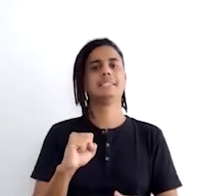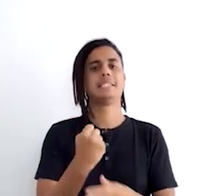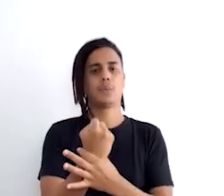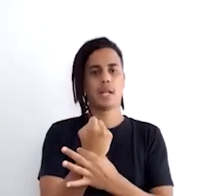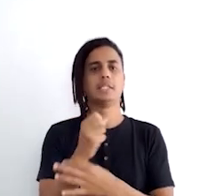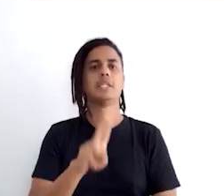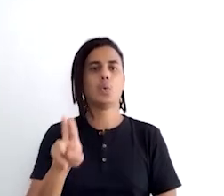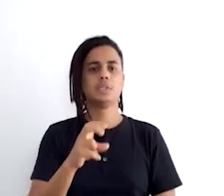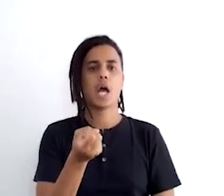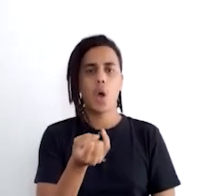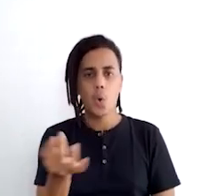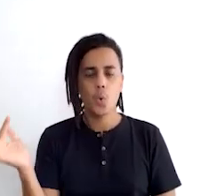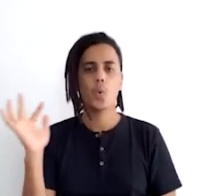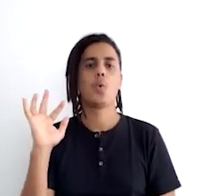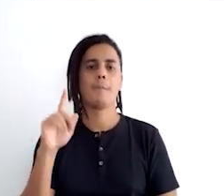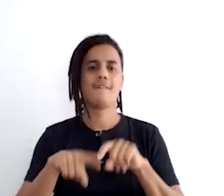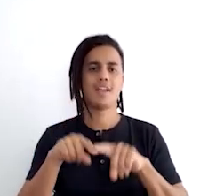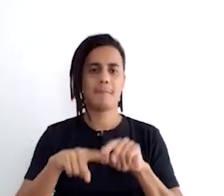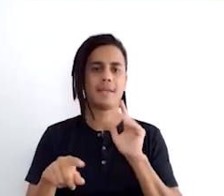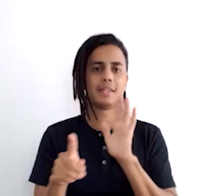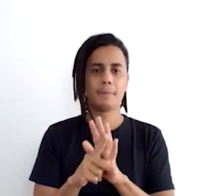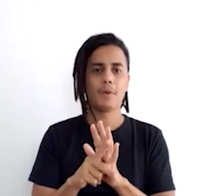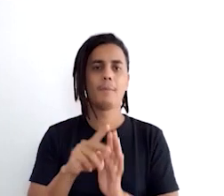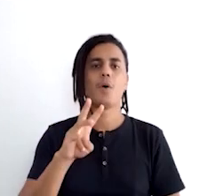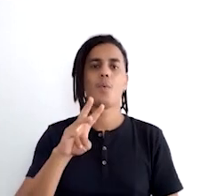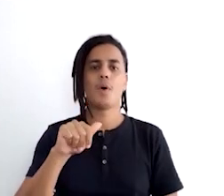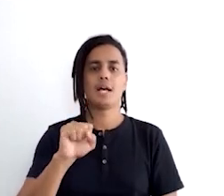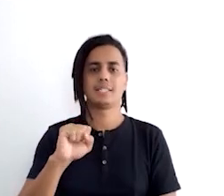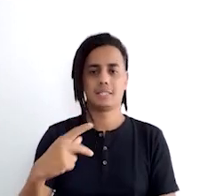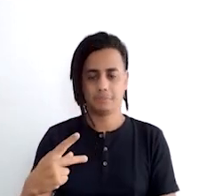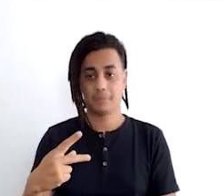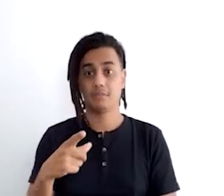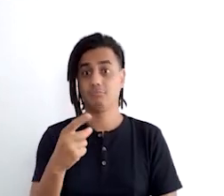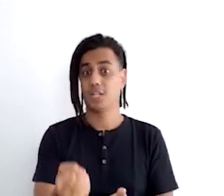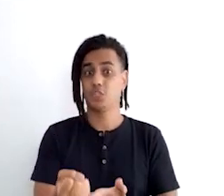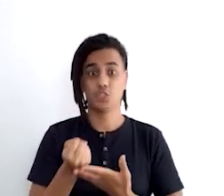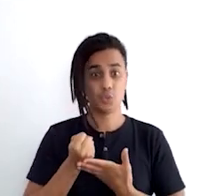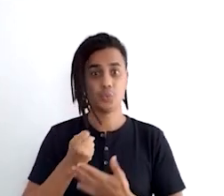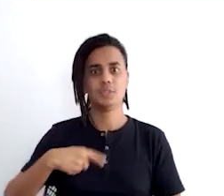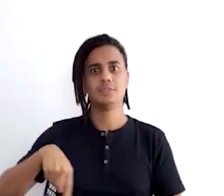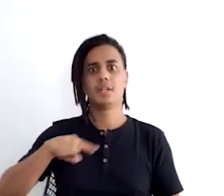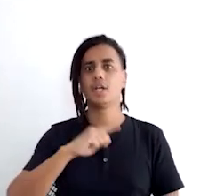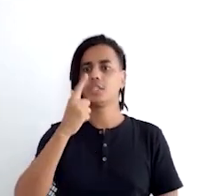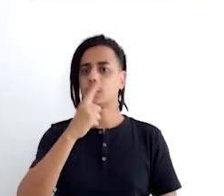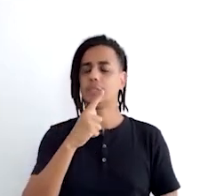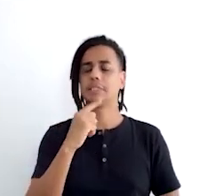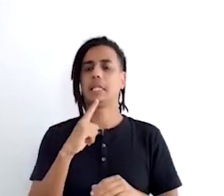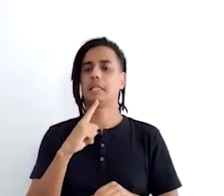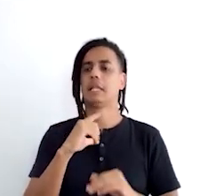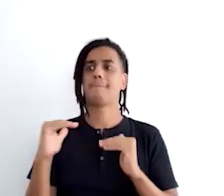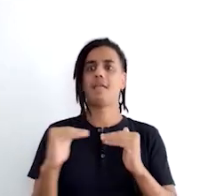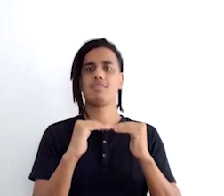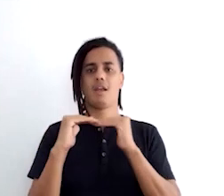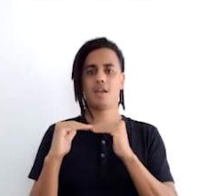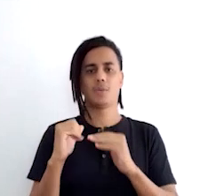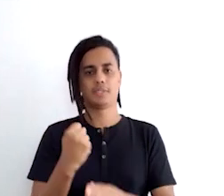ou baseadas na OASP, né, que é essa organização, né, que nos ajuda muito a trazer novos padrões de segurança, e também